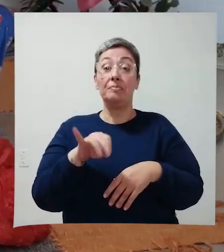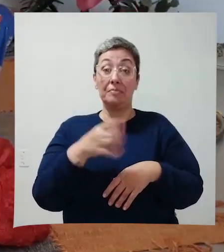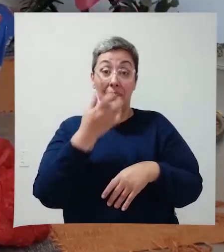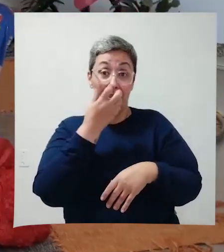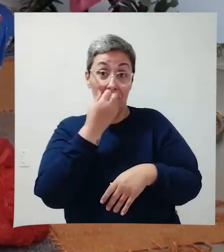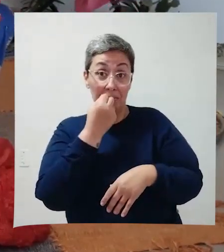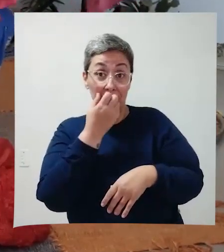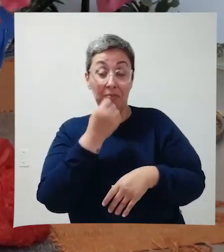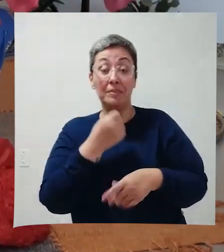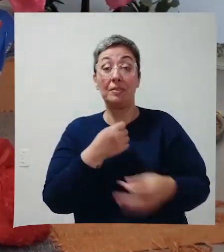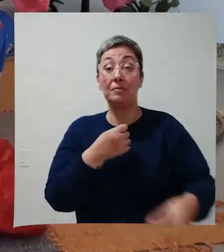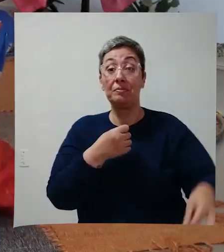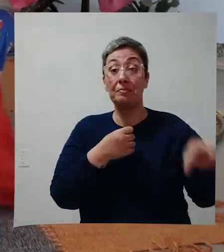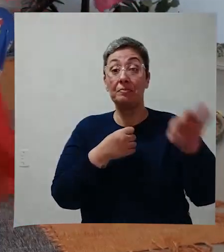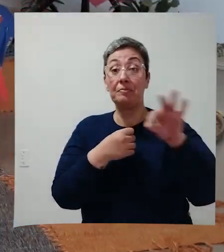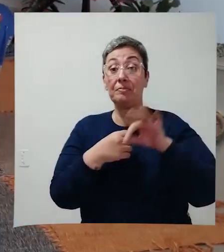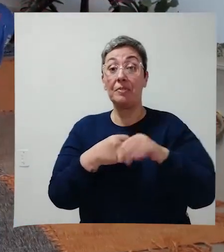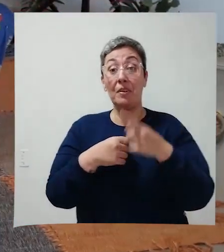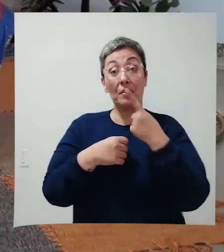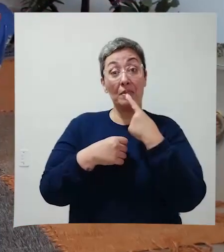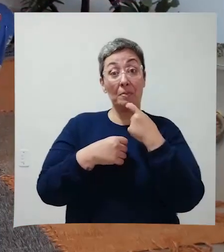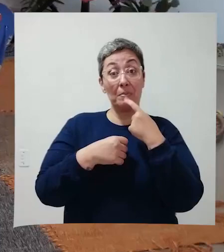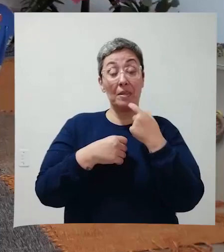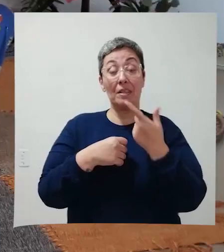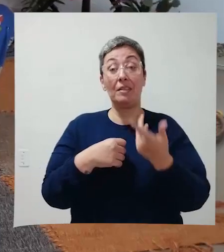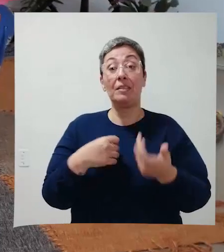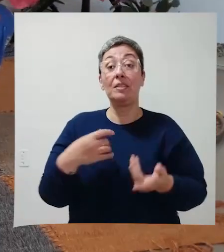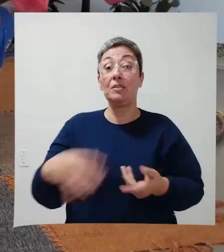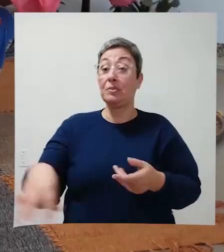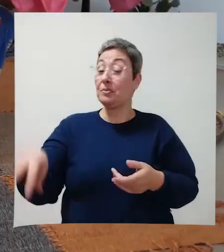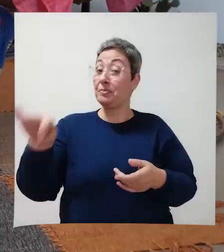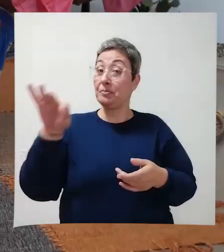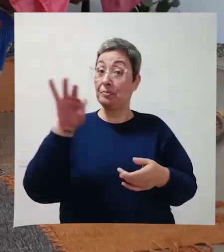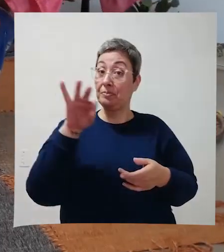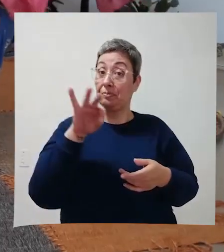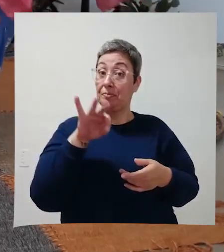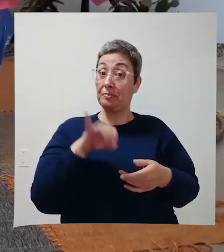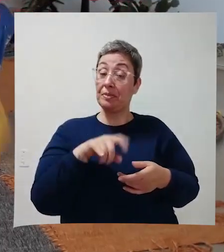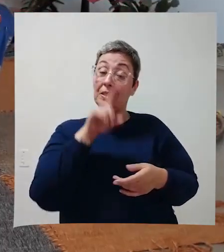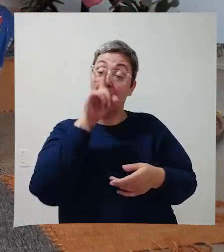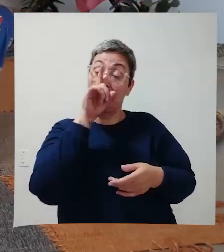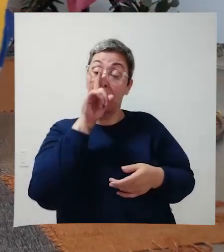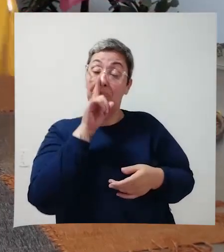tecido laranja, tecido vermelho, tecido